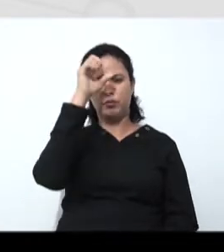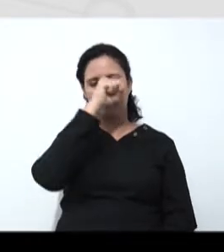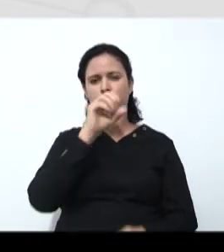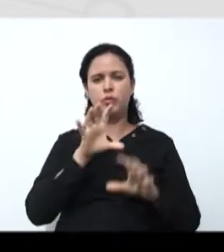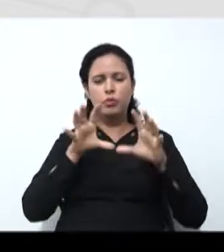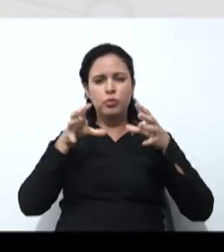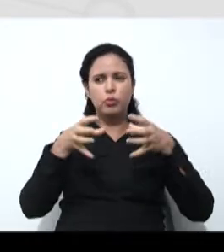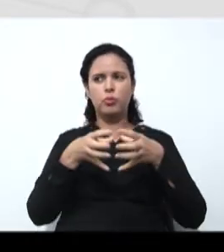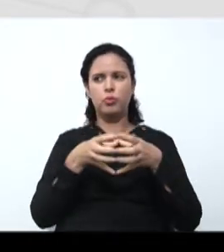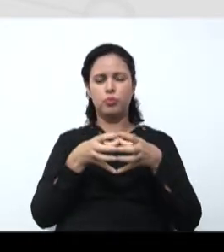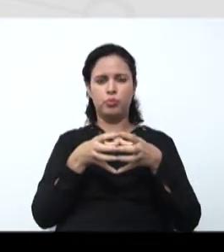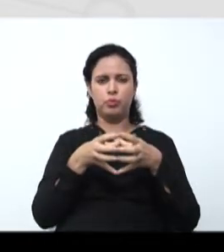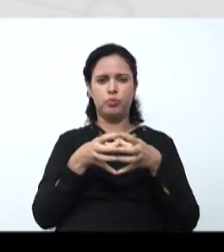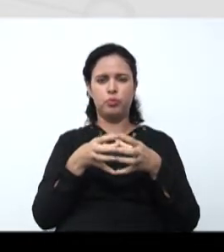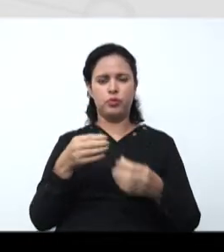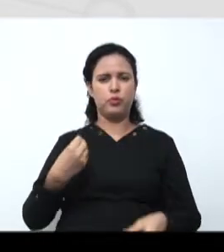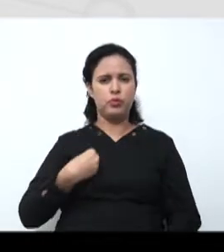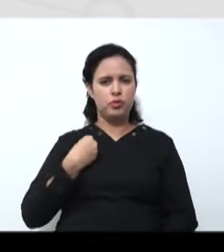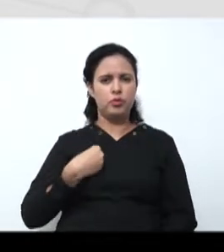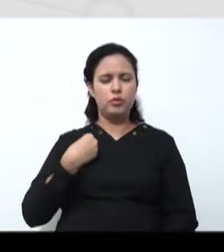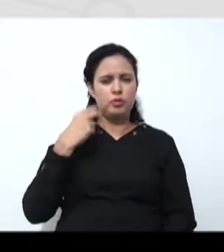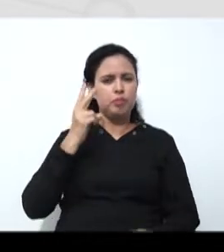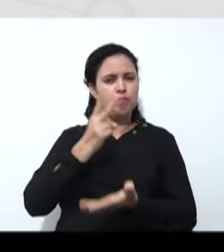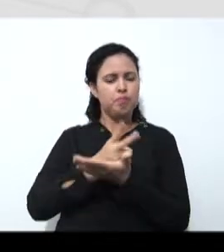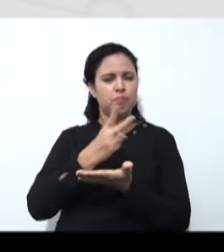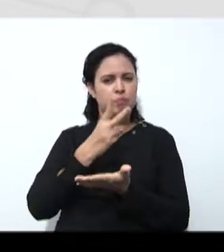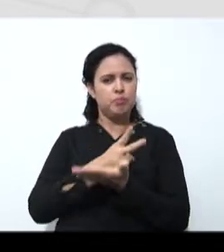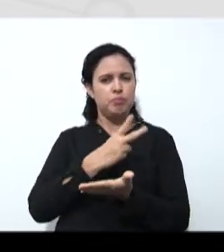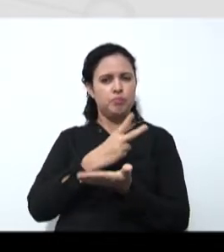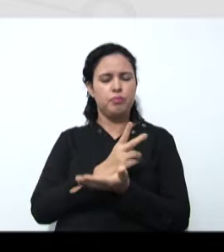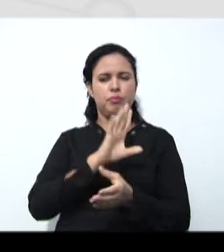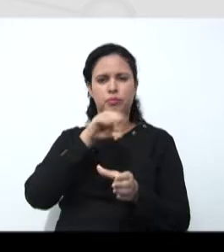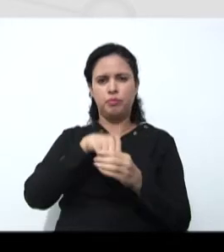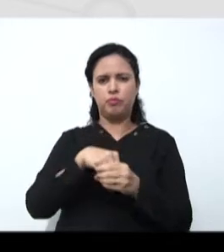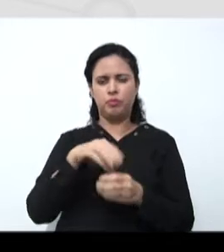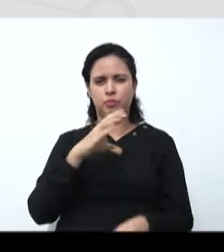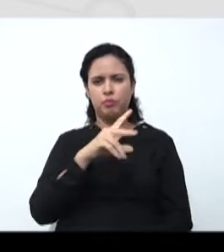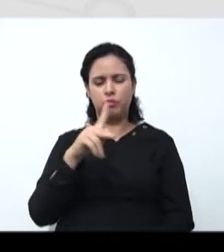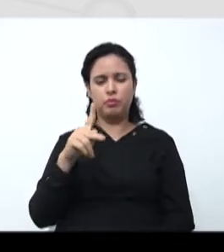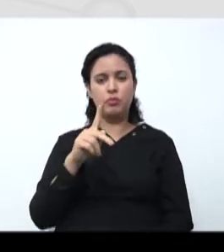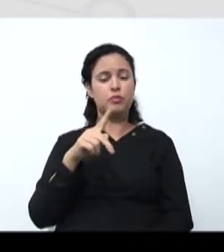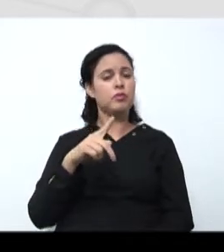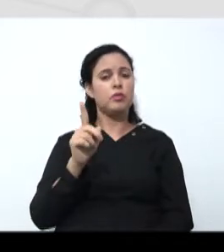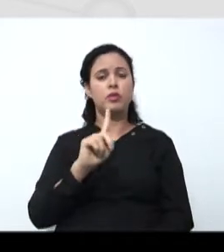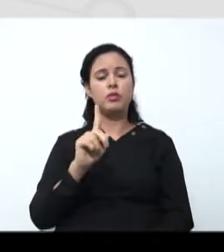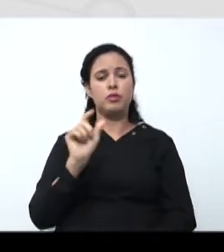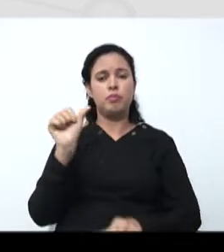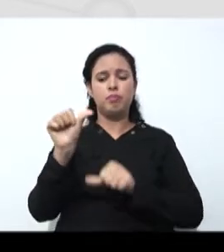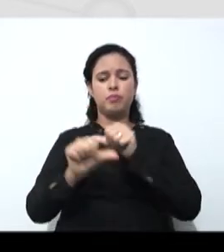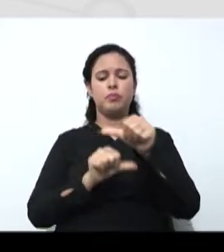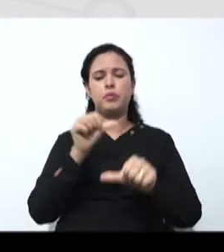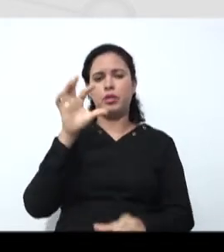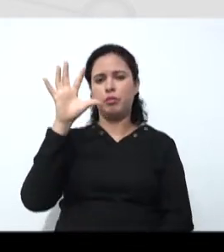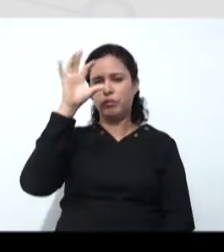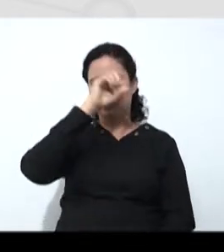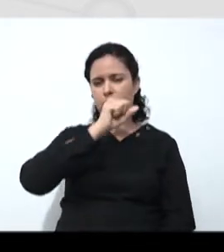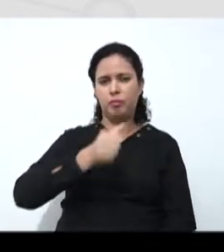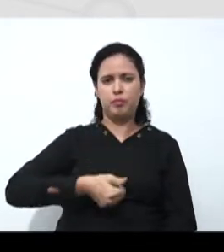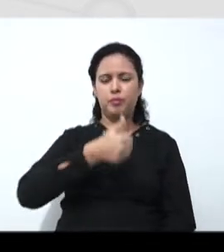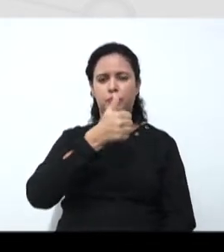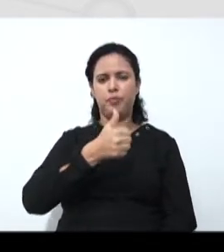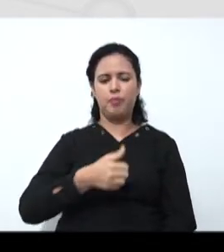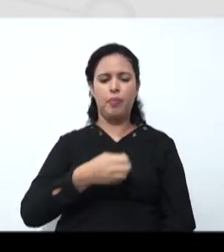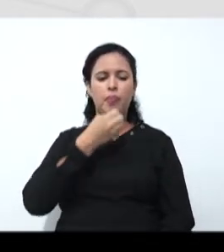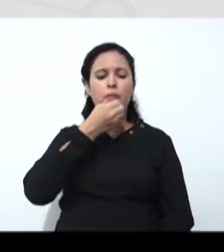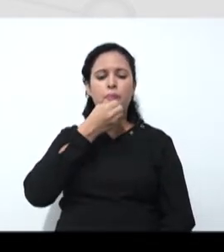gente não vai viver a mesma coisa o tempo todo dentro da cooperativa, a gente vai aprender a ser melhor. E a prática do